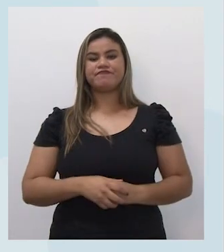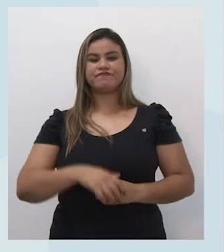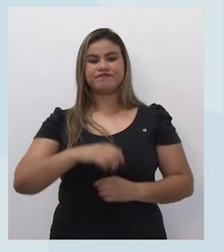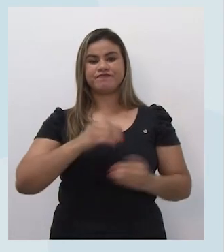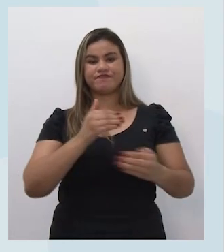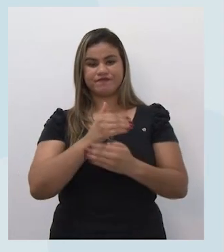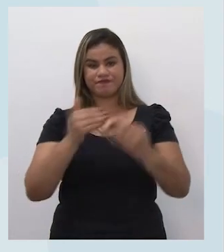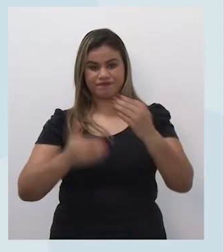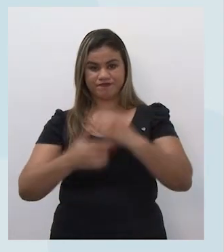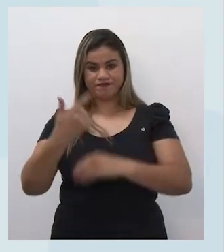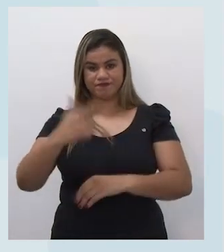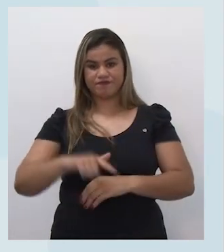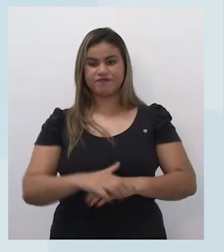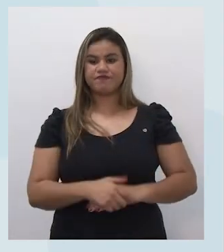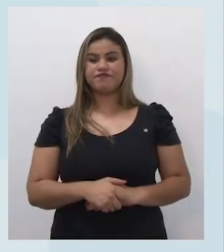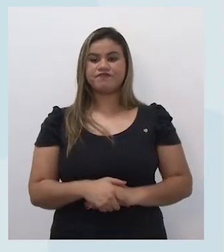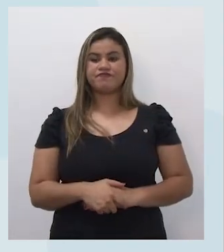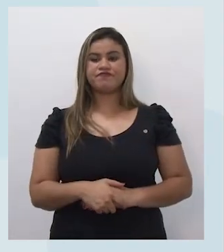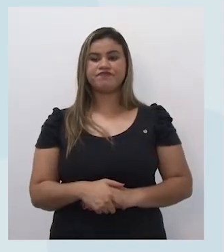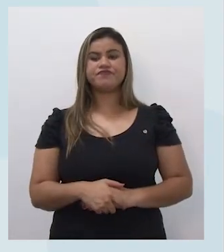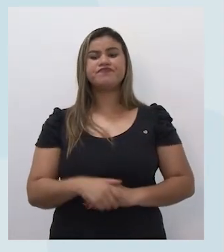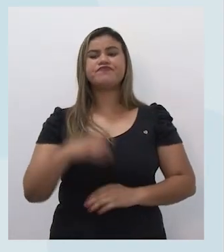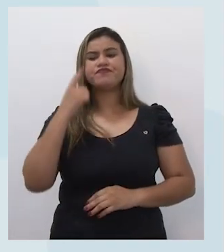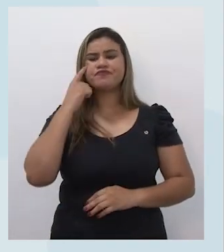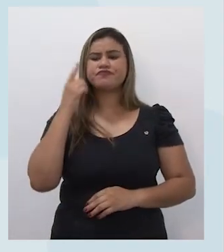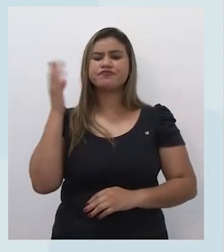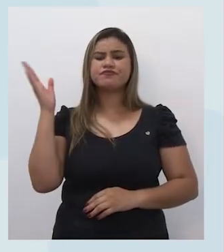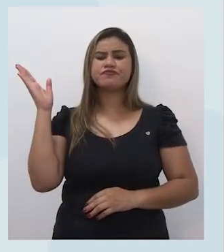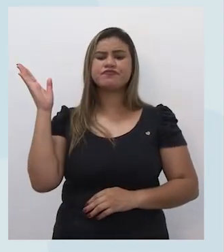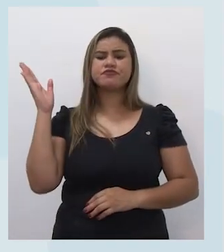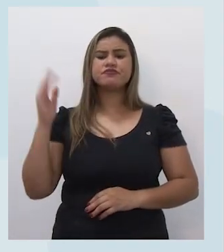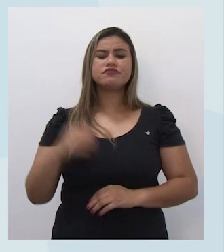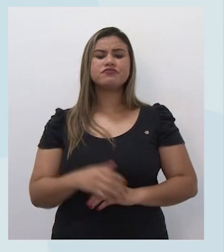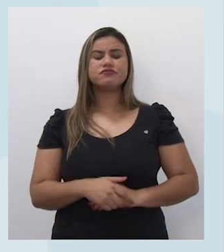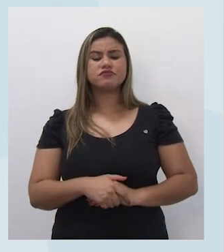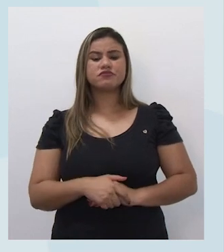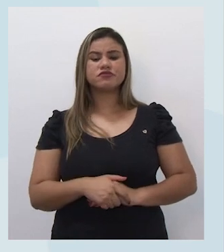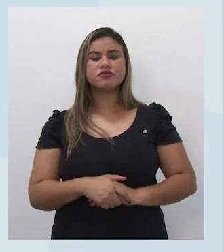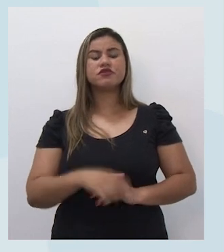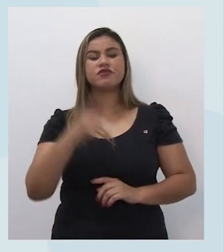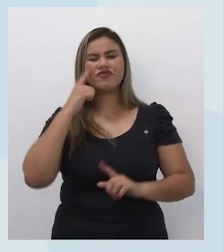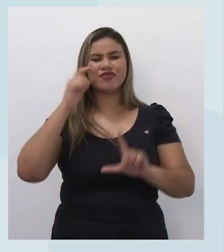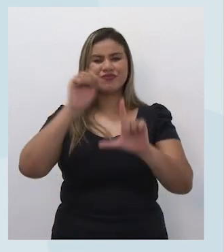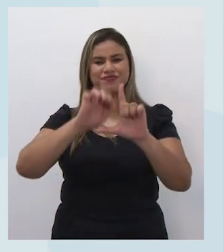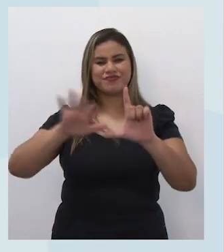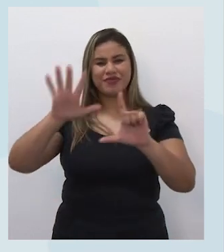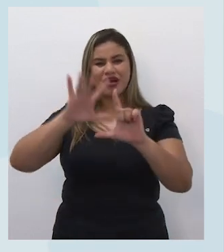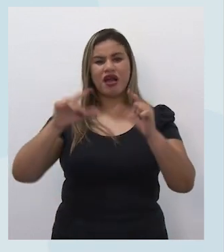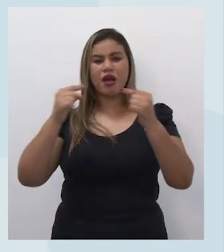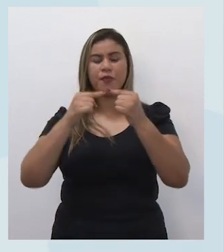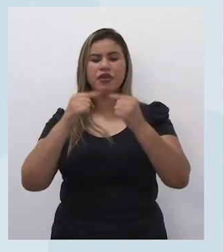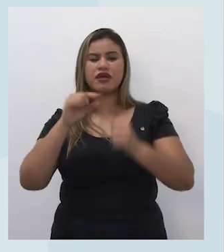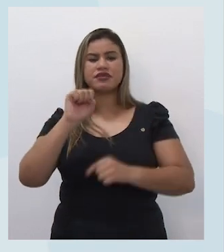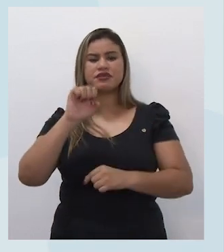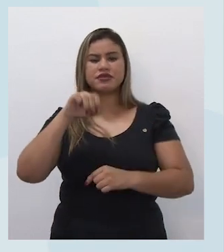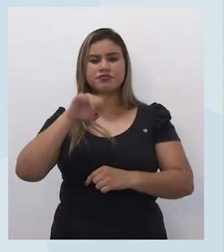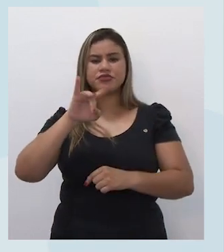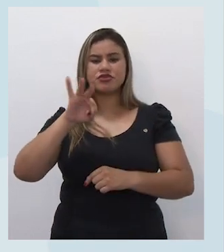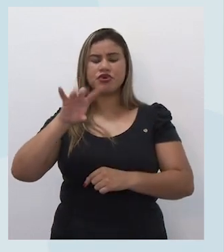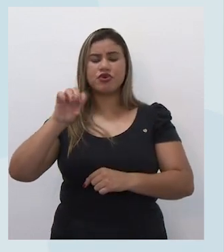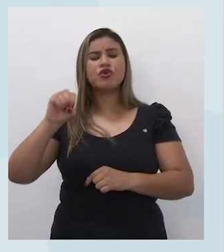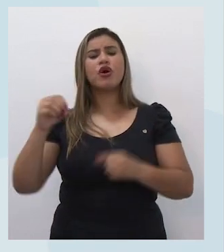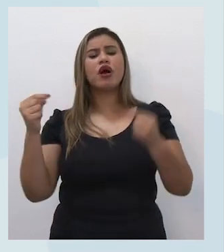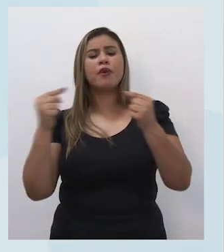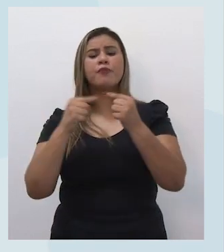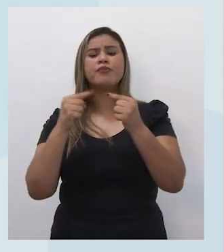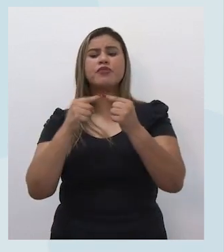slide. Muito bem. Então, nós temos aí como os recursos semióticos das imagens exibidas podem formar